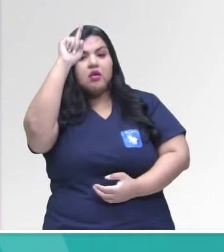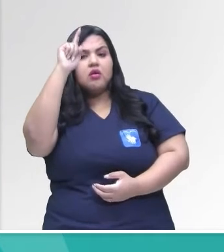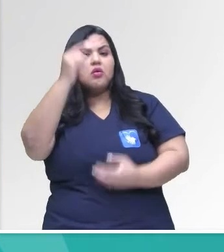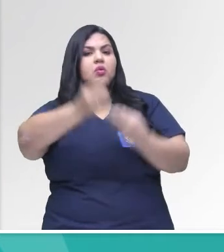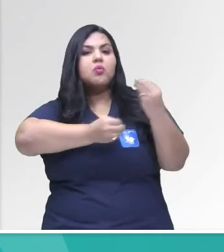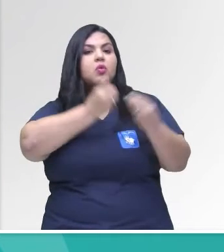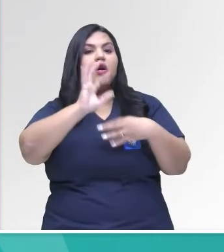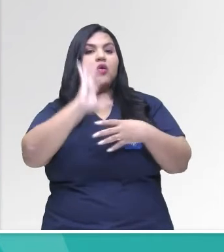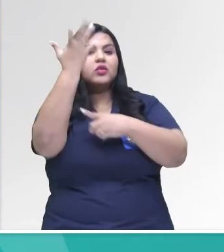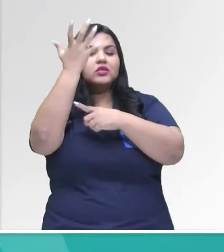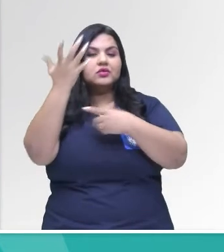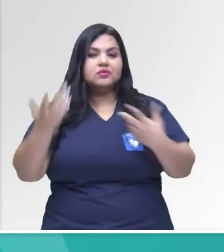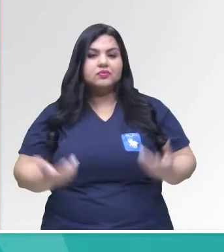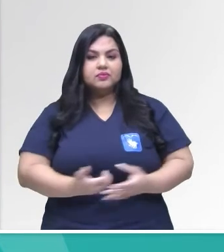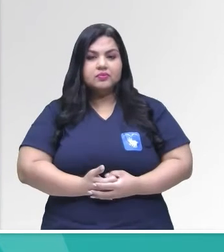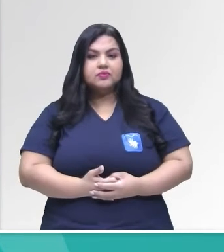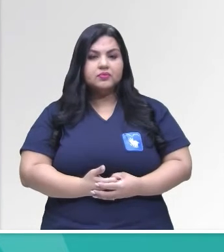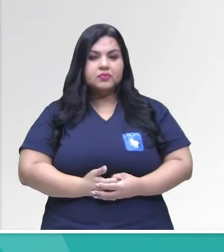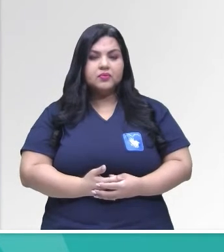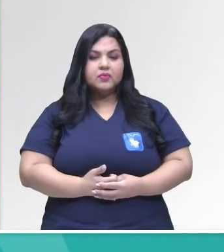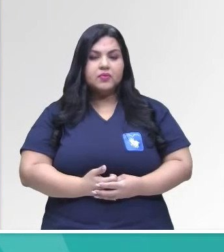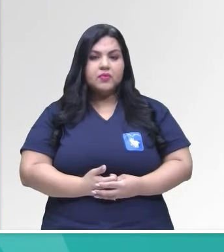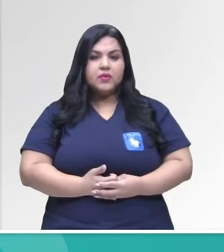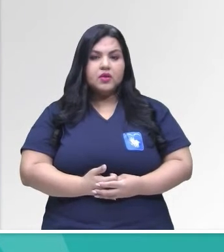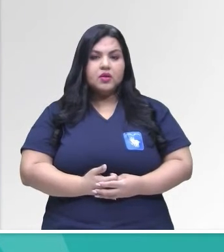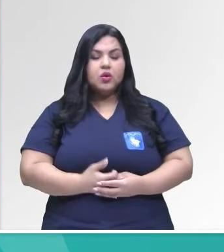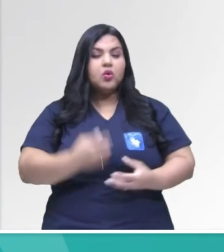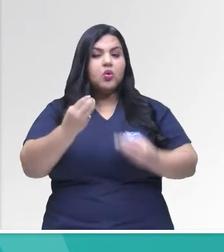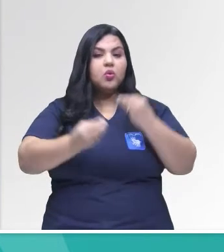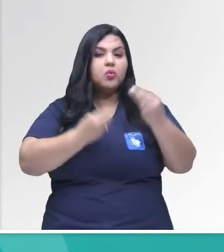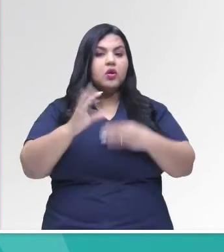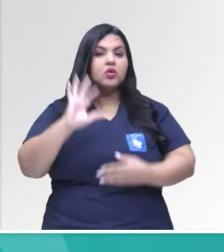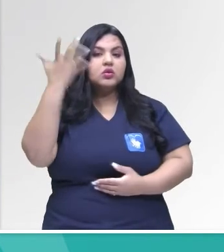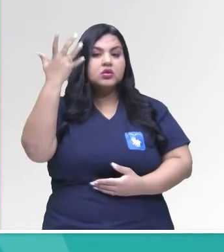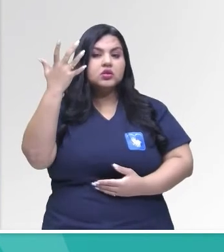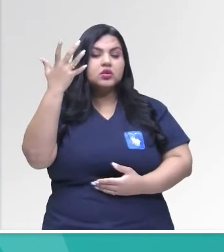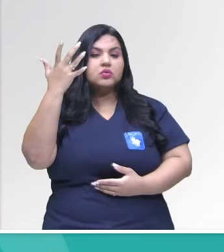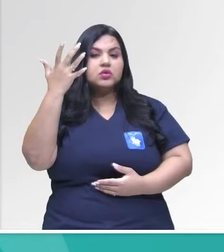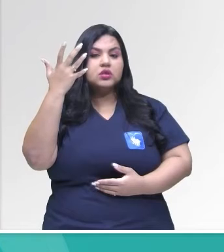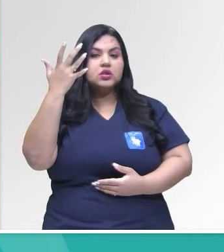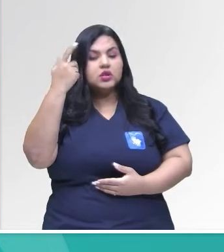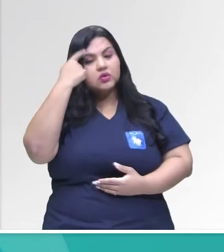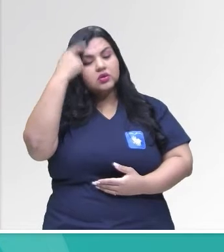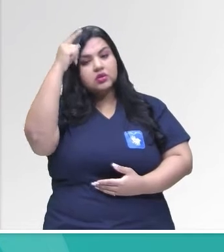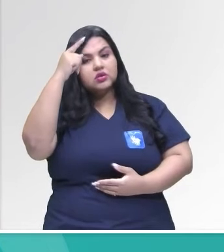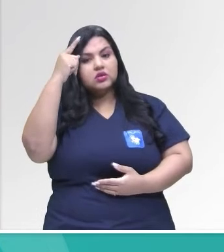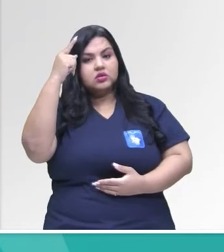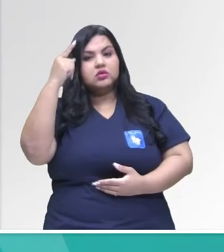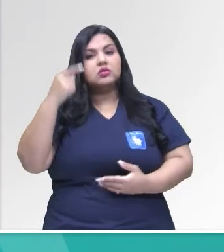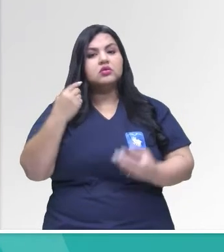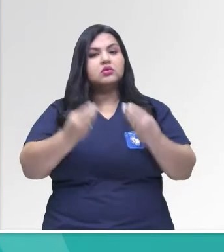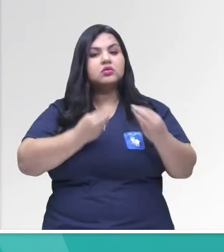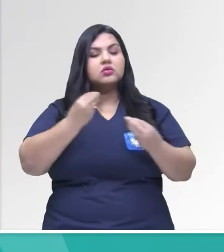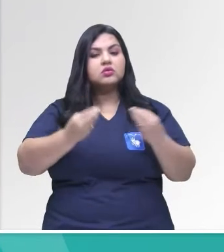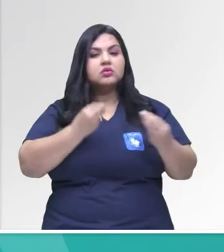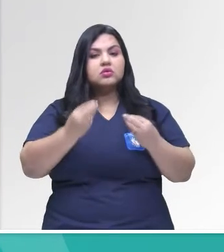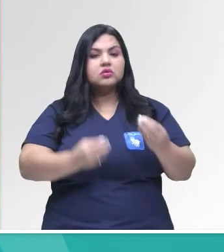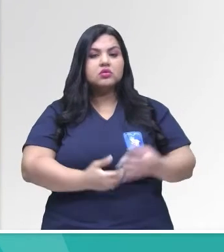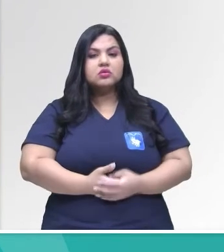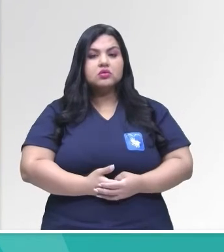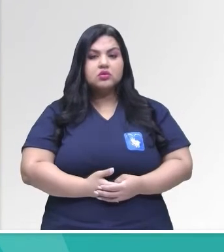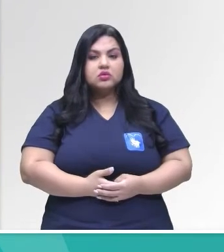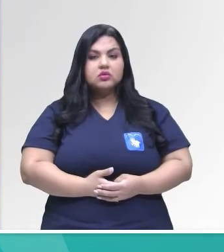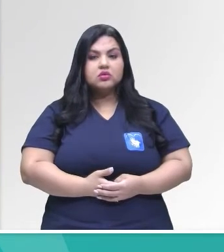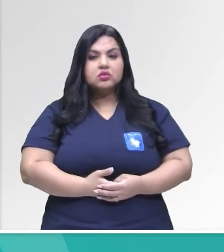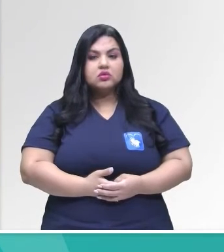Como aconteceu? Como foi que aconteceu essa criação, essa invenção aí dessa